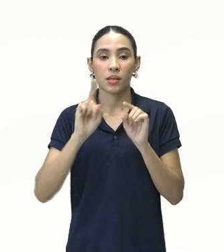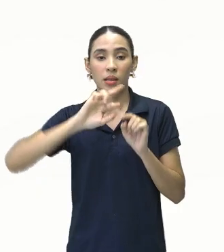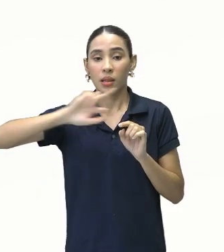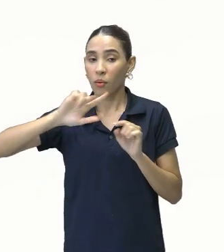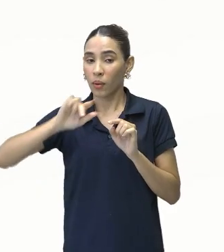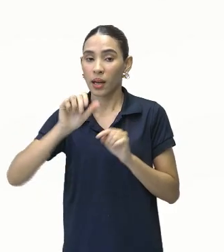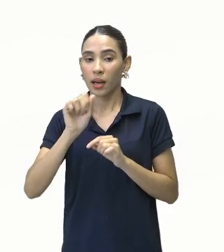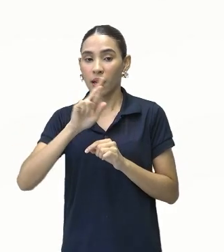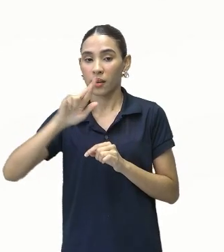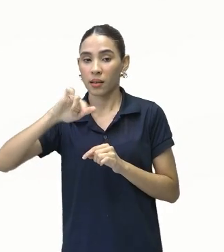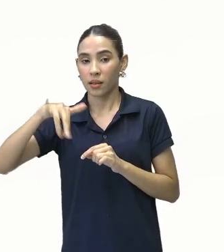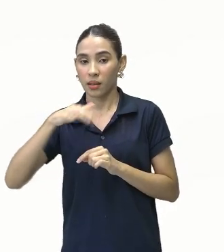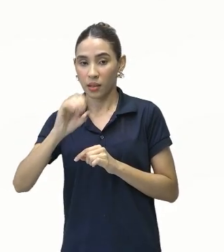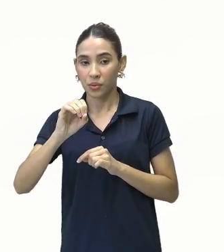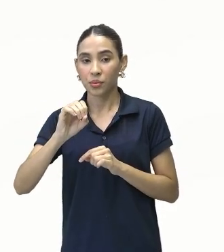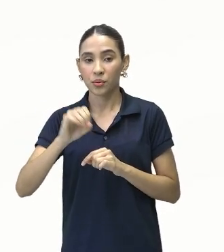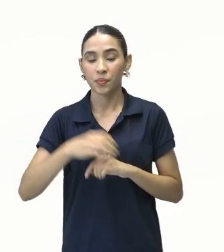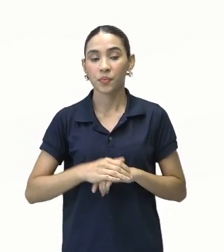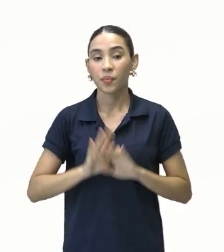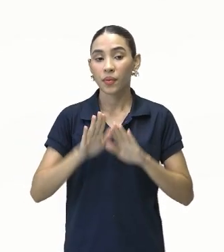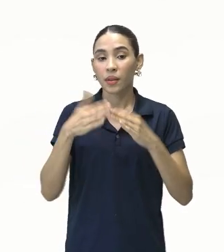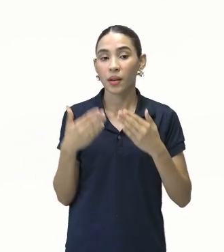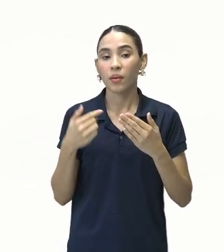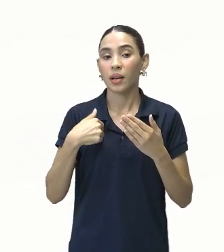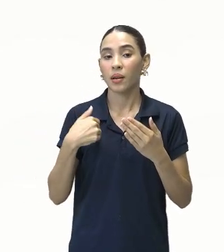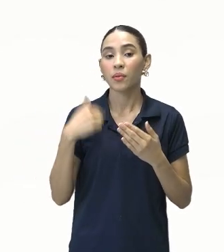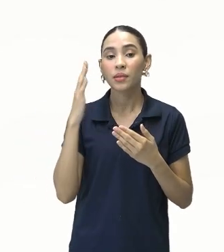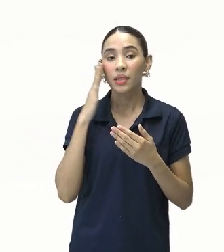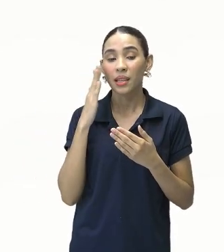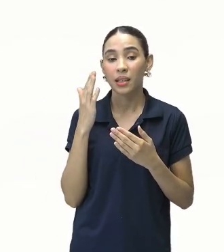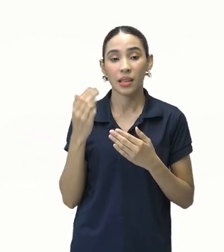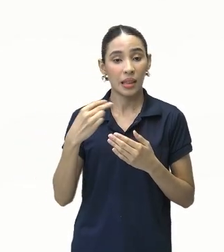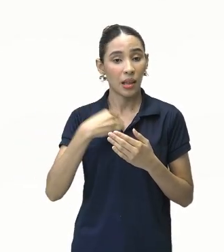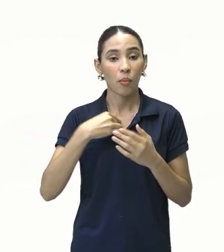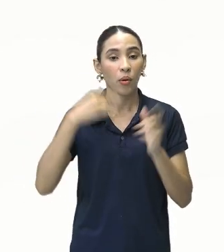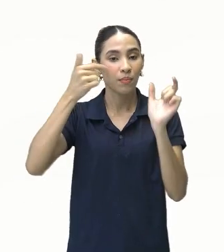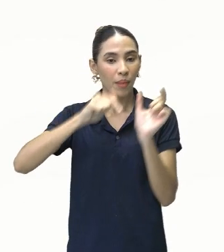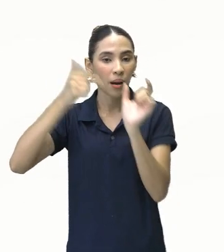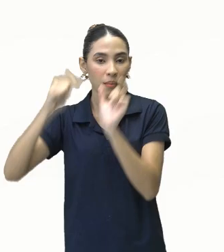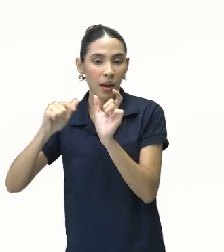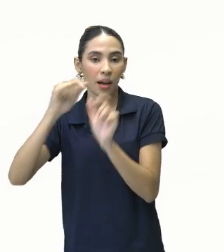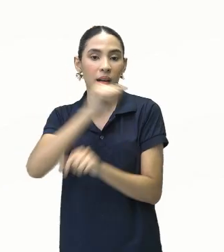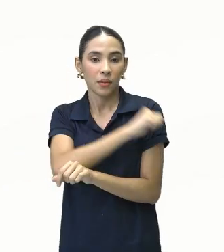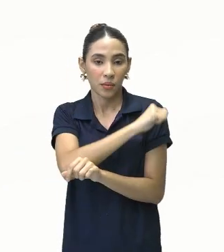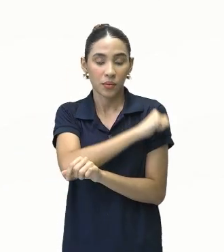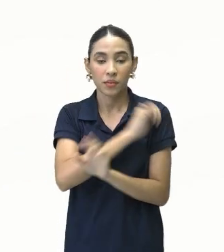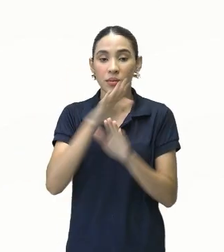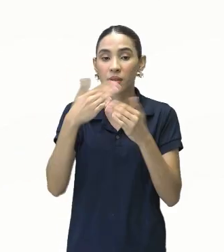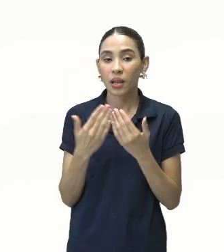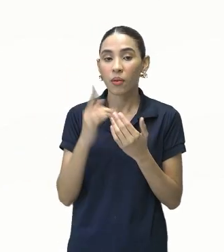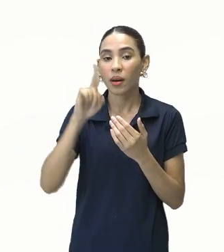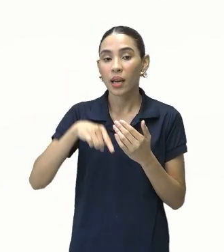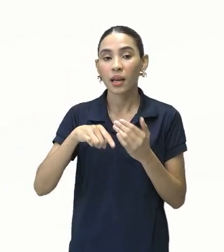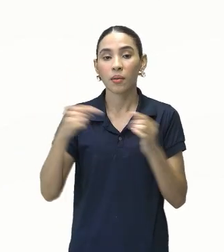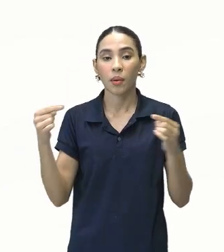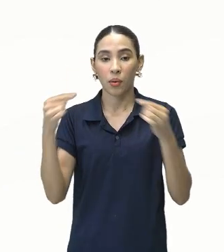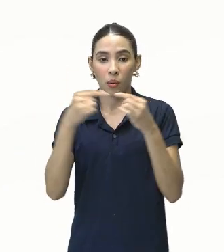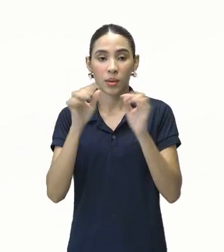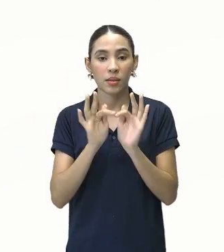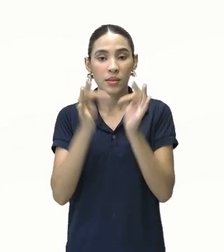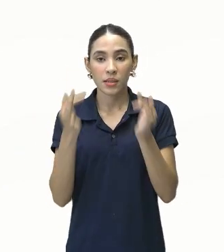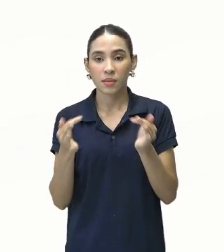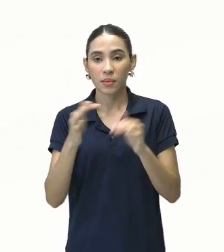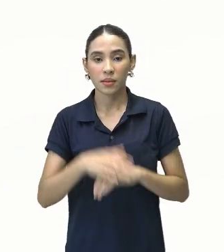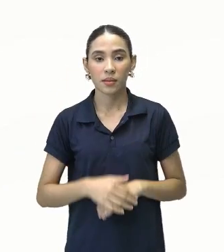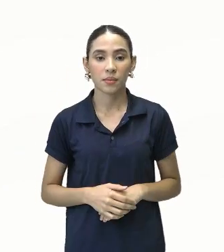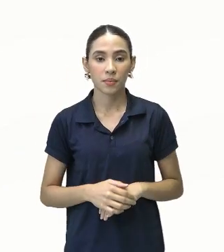não arranjo. E aí, como eu sei que eu não vou poder repetir o mesmo aluno 2 vezes, então é uma combinação